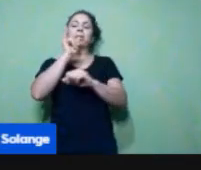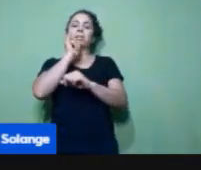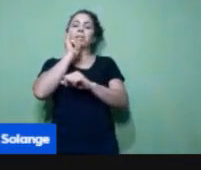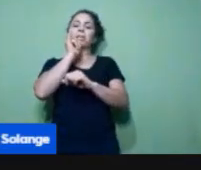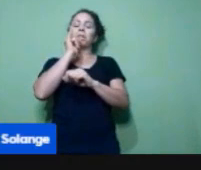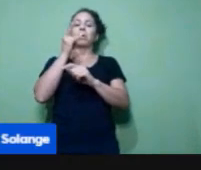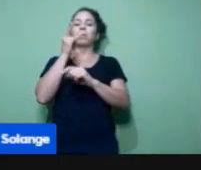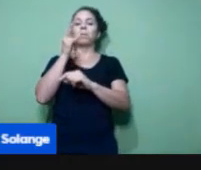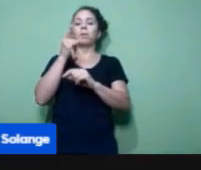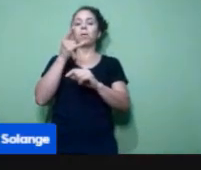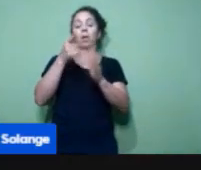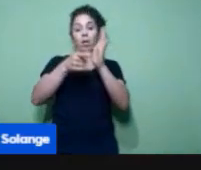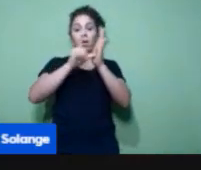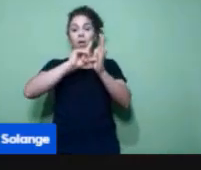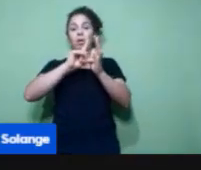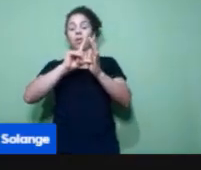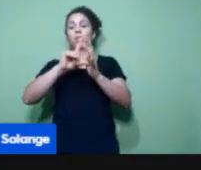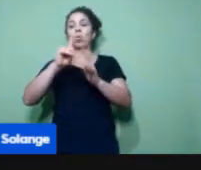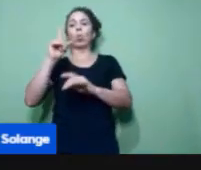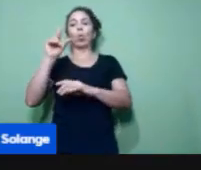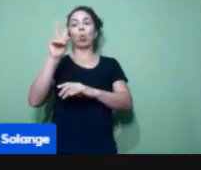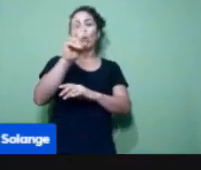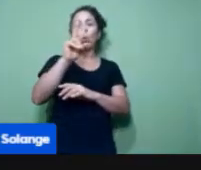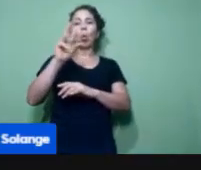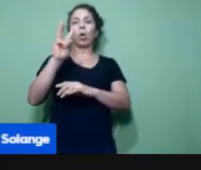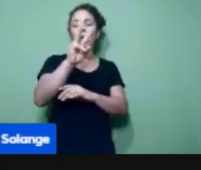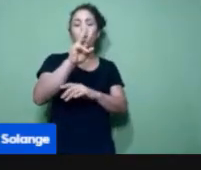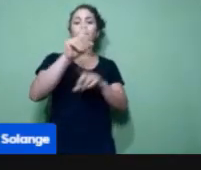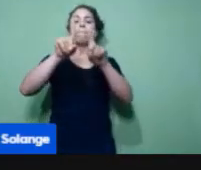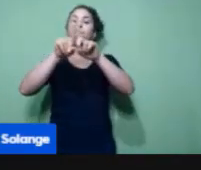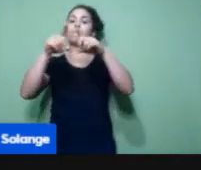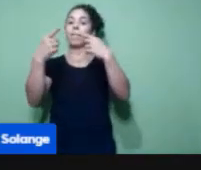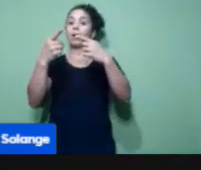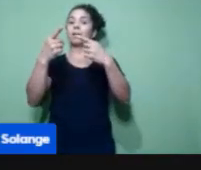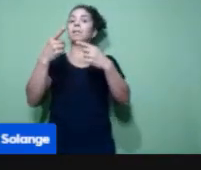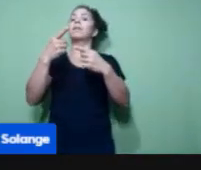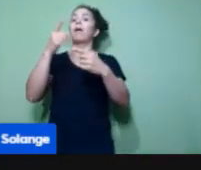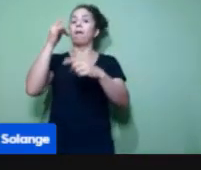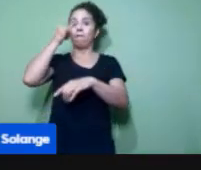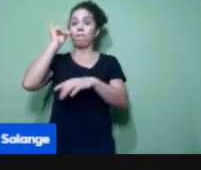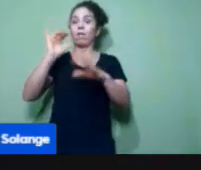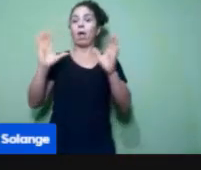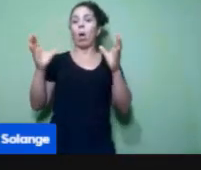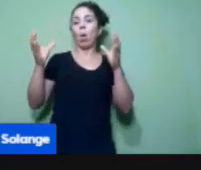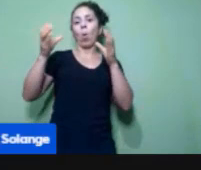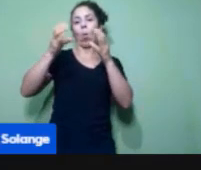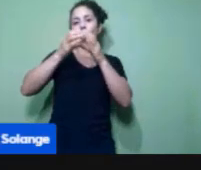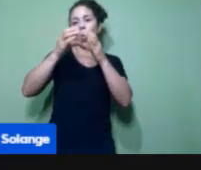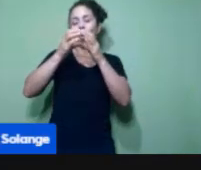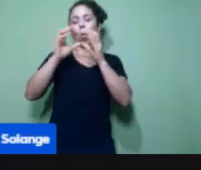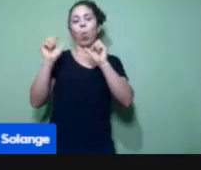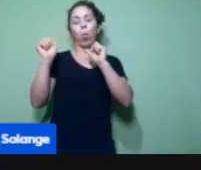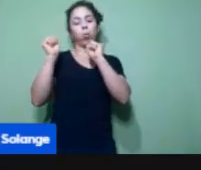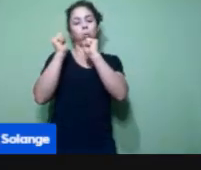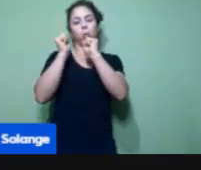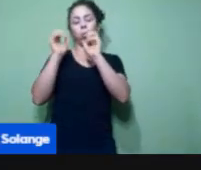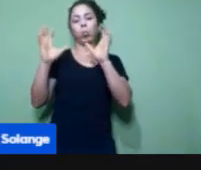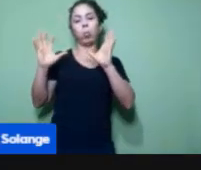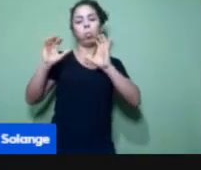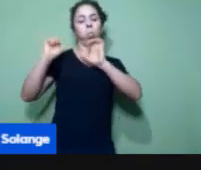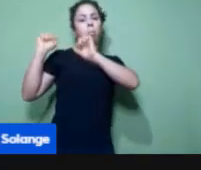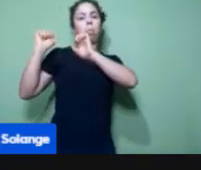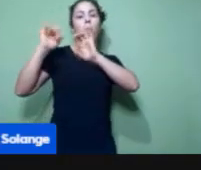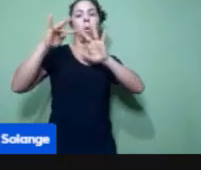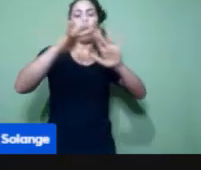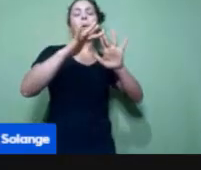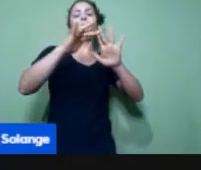ao banheiro. Agora, para evitar essa aglomeração, vai ter que ir um de cada vez. Então, vai um menino, vai uma menina,